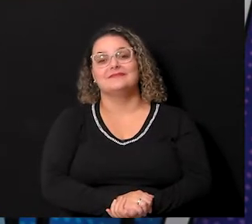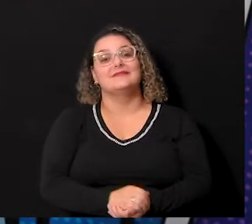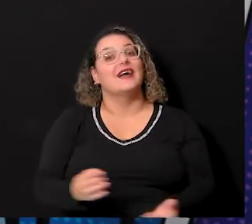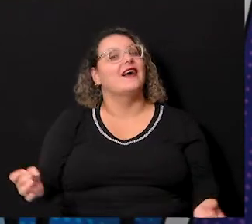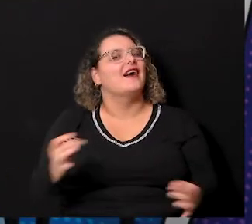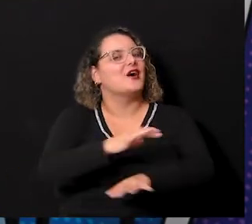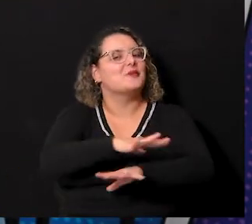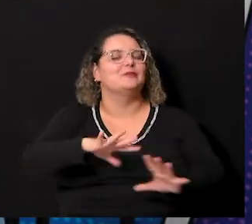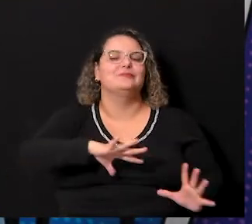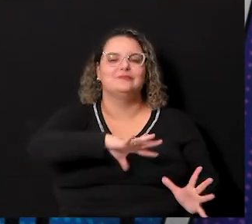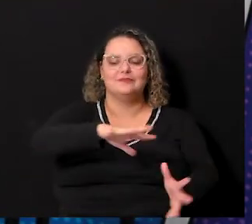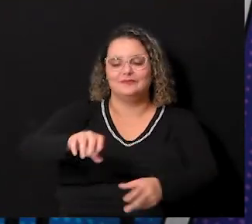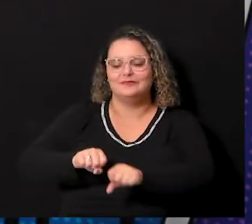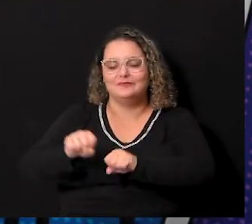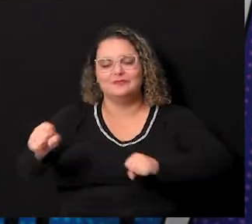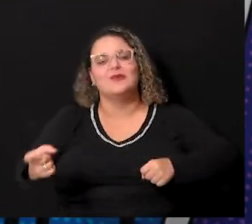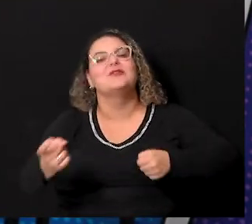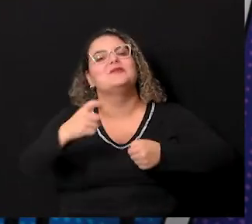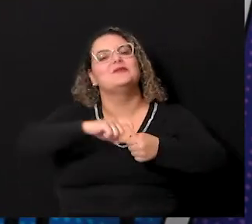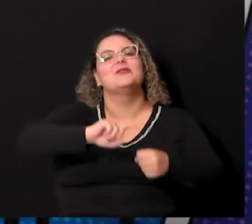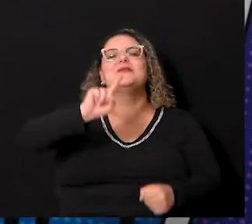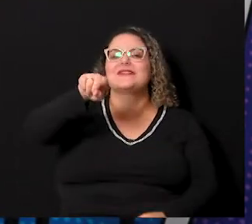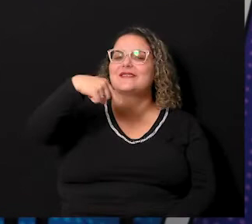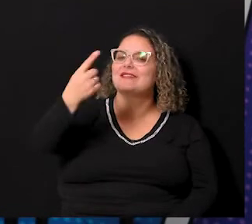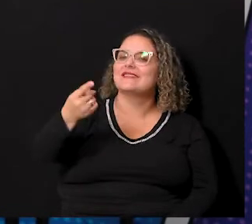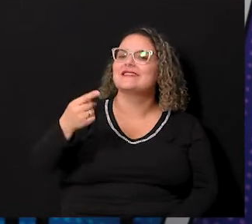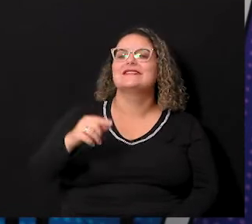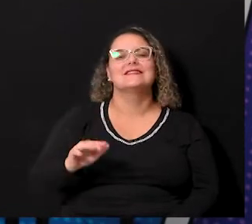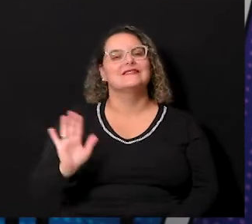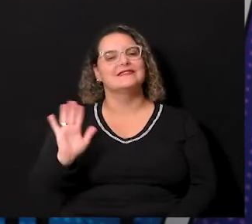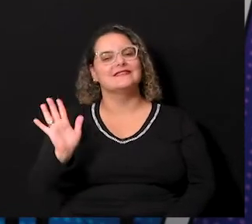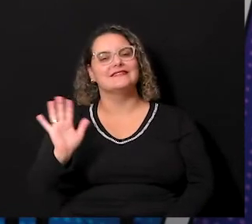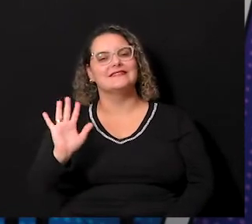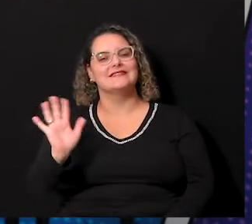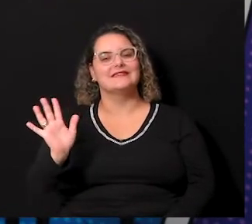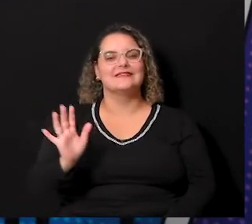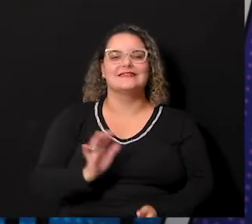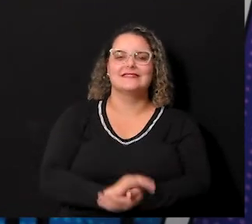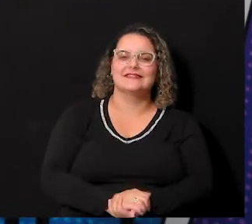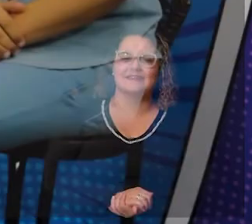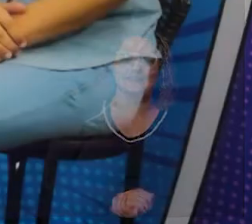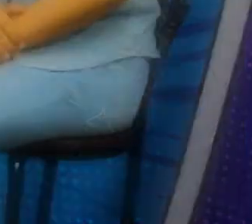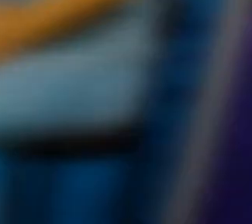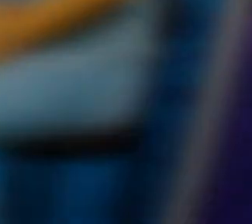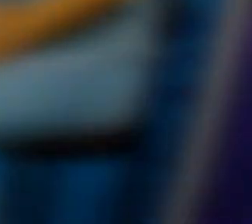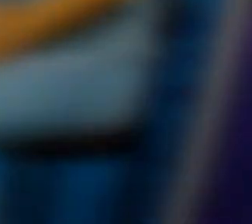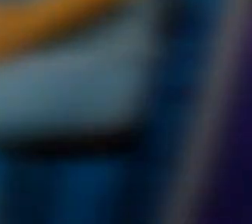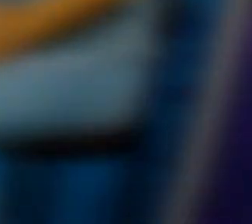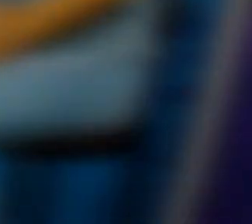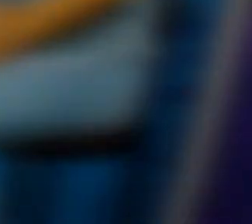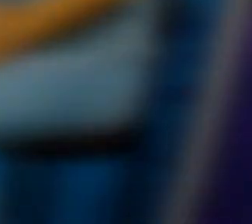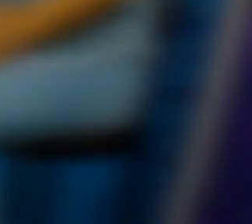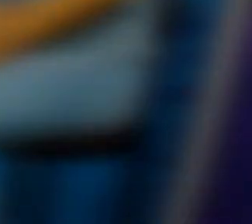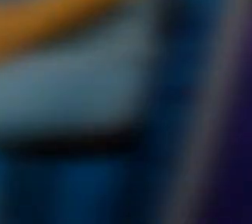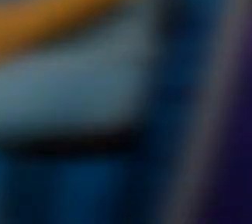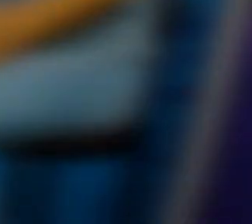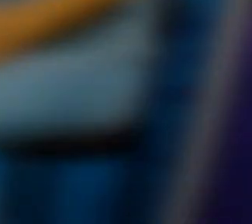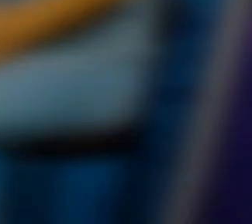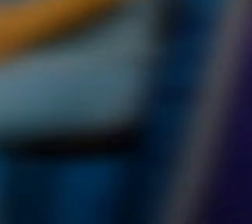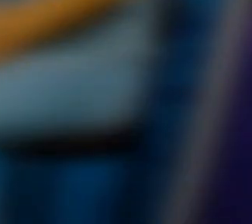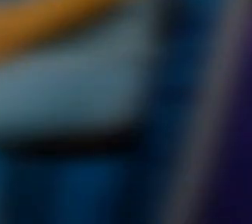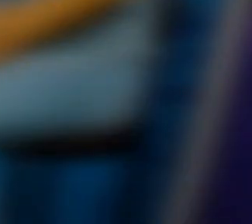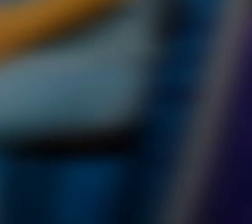obrigada. Ponto final no Universo Épico. A gente volta na próxima semana. Tchau!